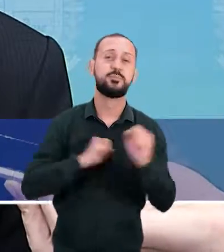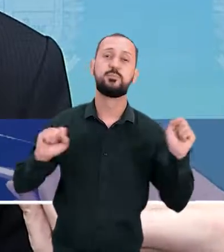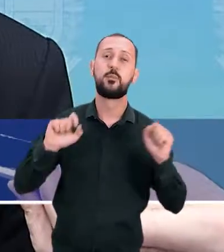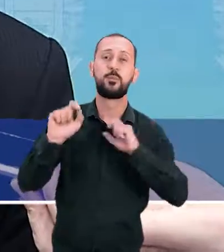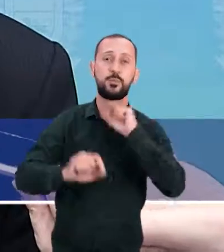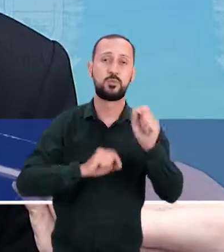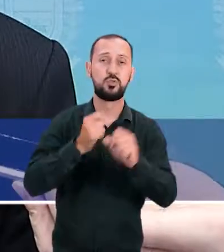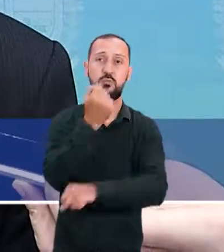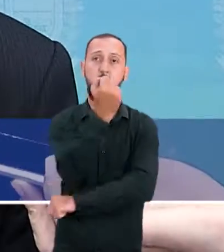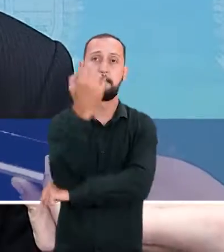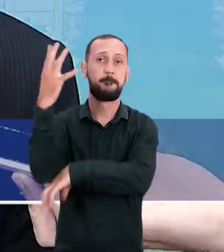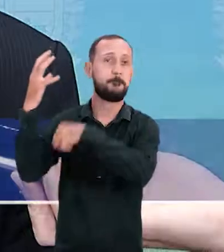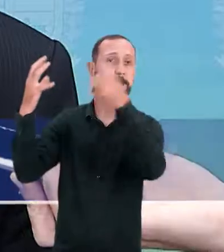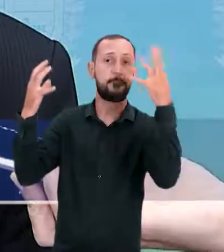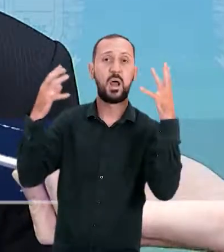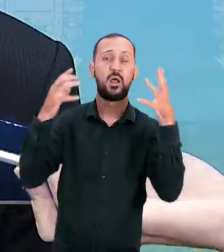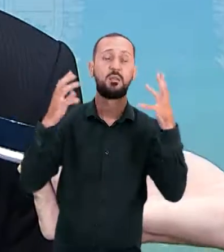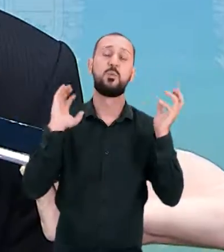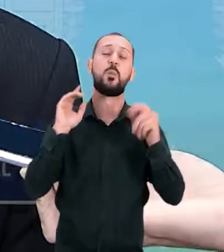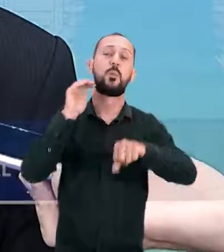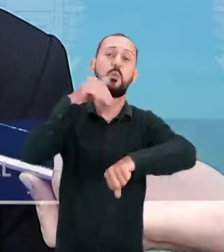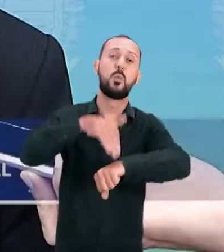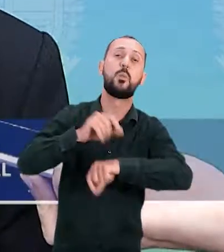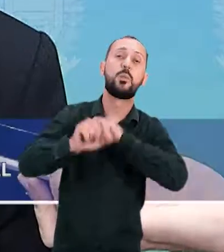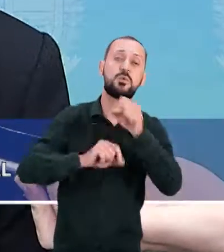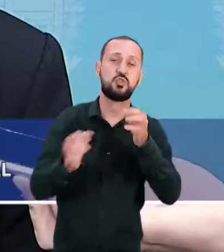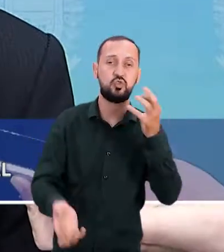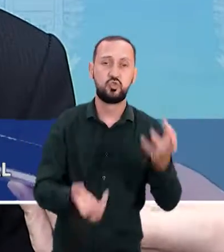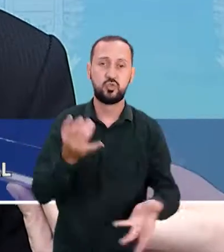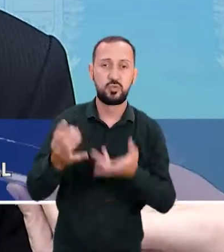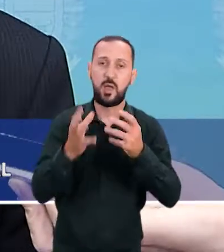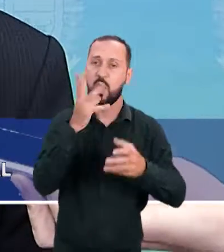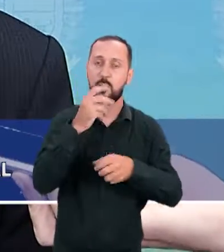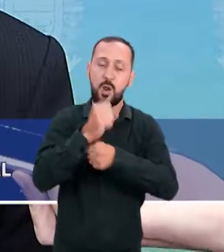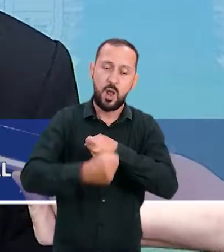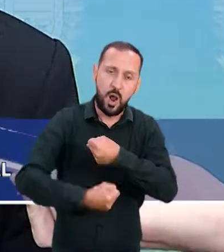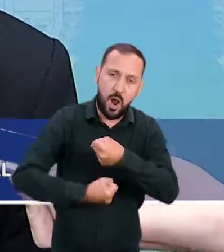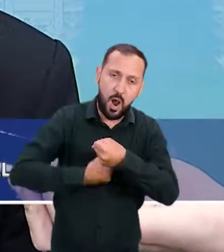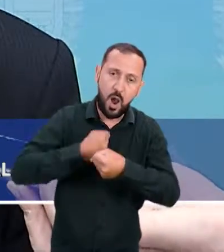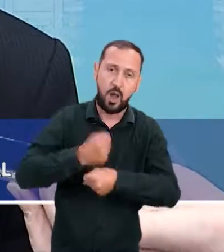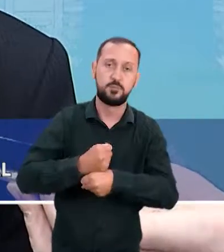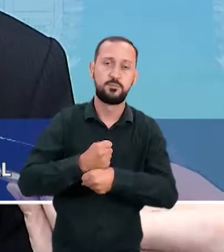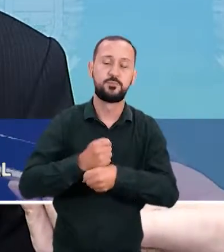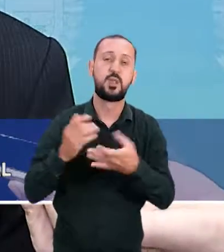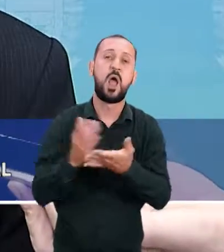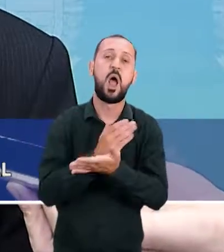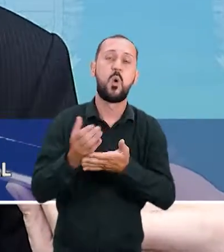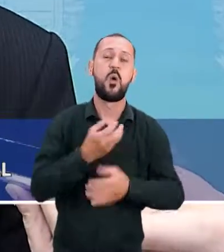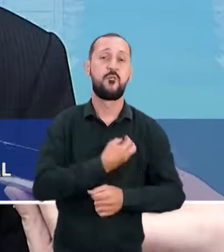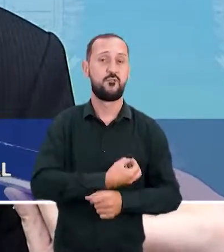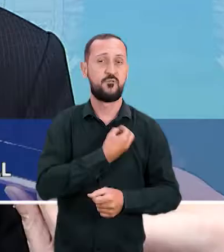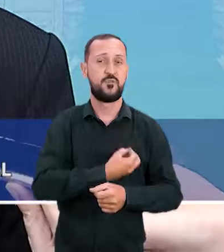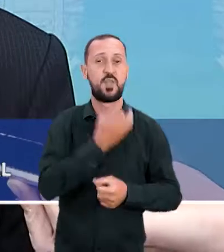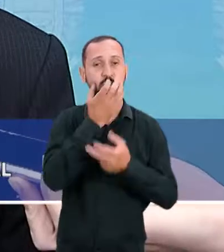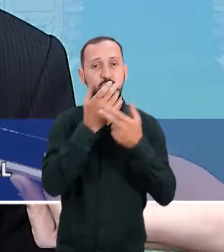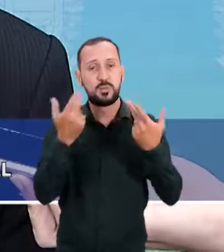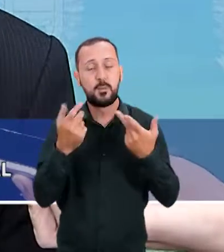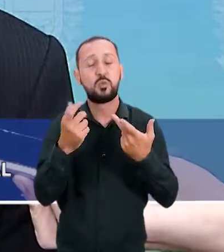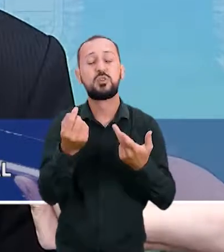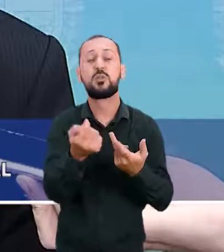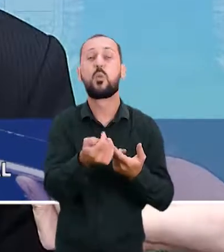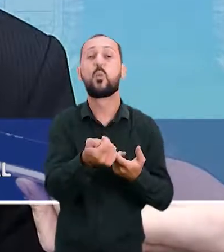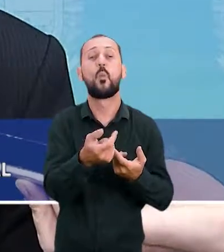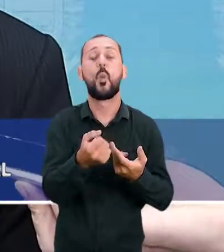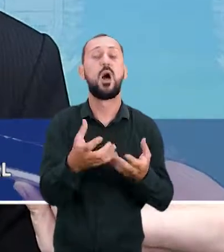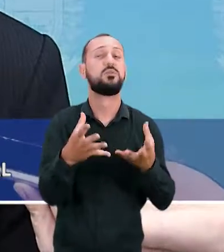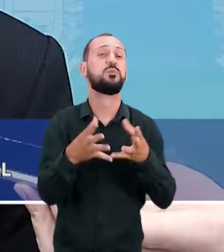um desastre ecológico, né, ambiental, por conta desse incêndio que está ocorrendo, que vai levar anos para ser recuperado. E algumas vidas de